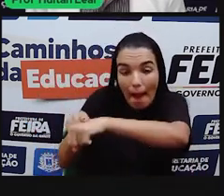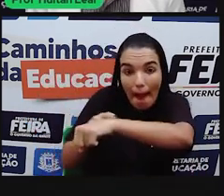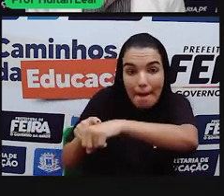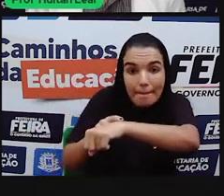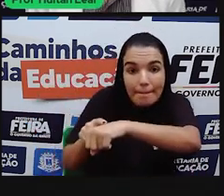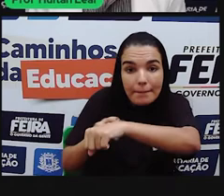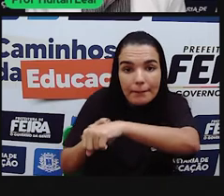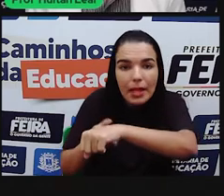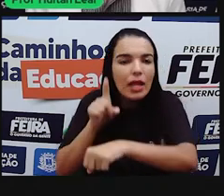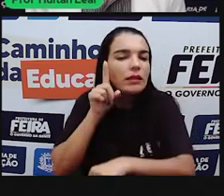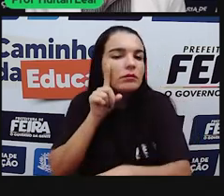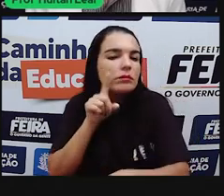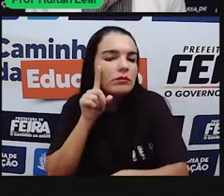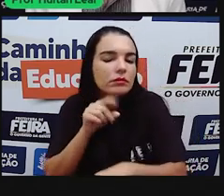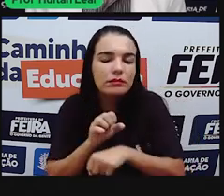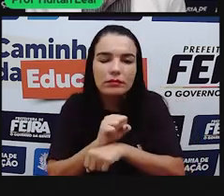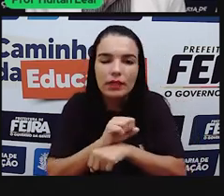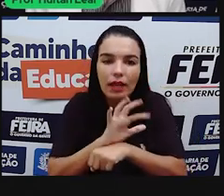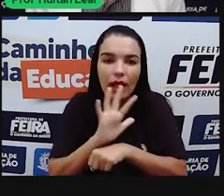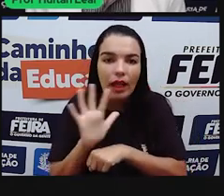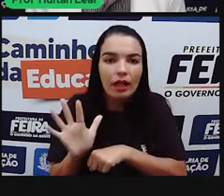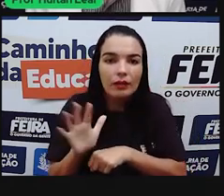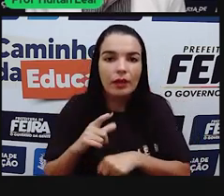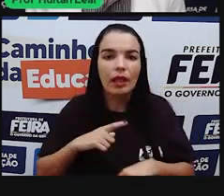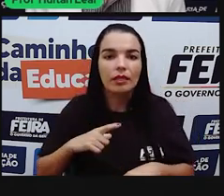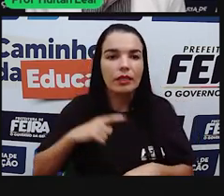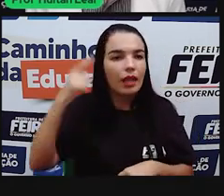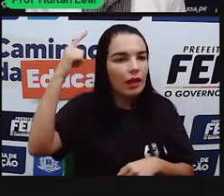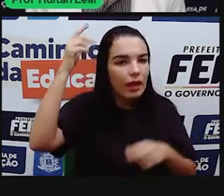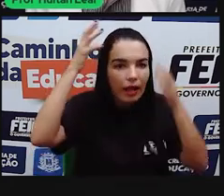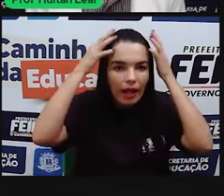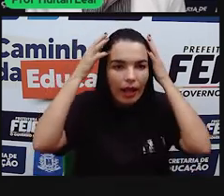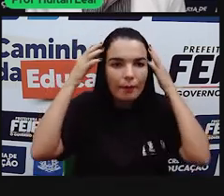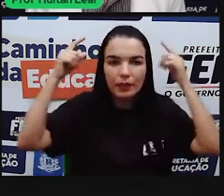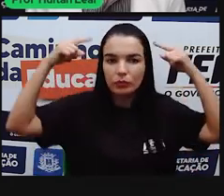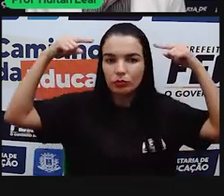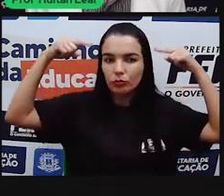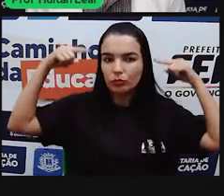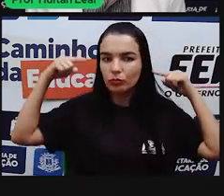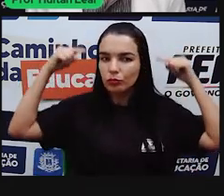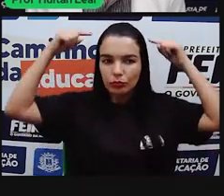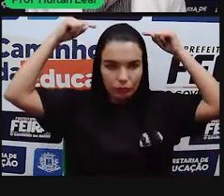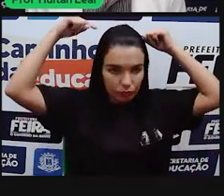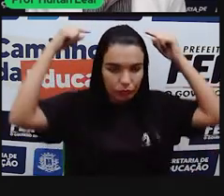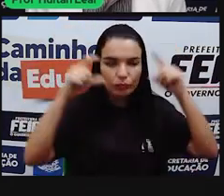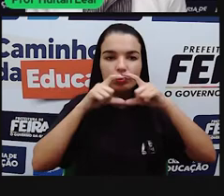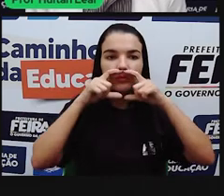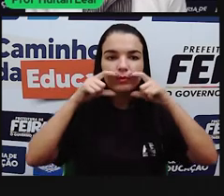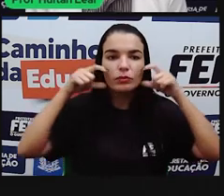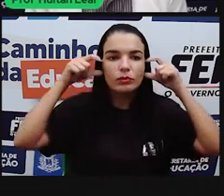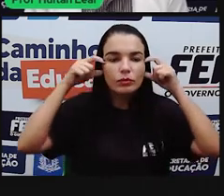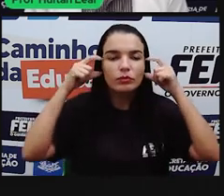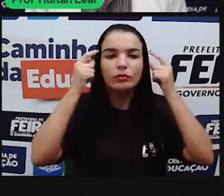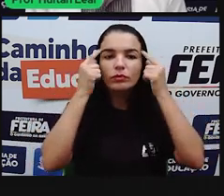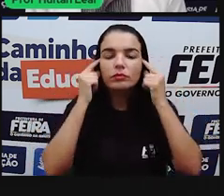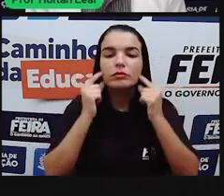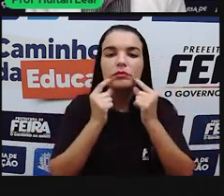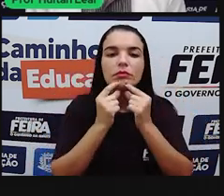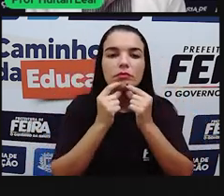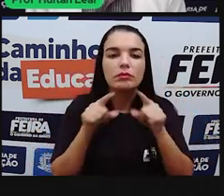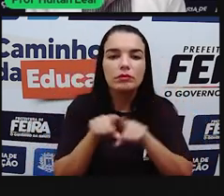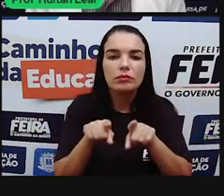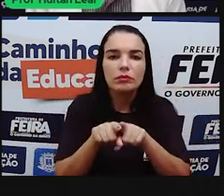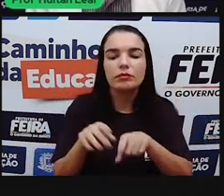de pele parda, tenho cabelos e barbas crespos e grisalhos. Estou trajando um